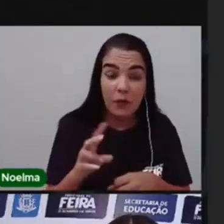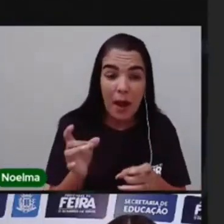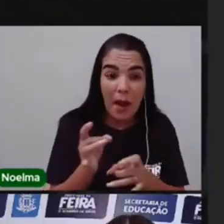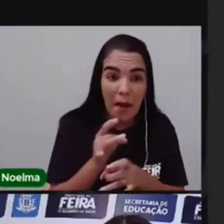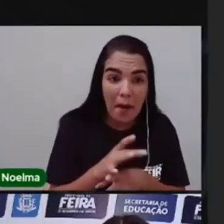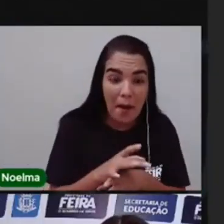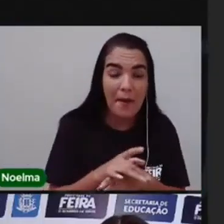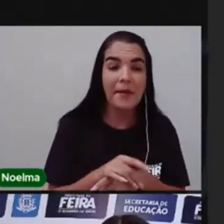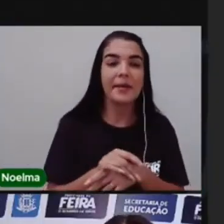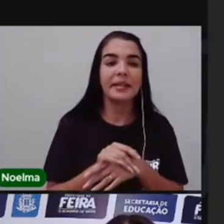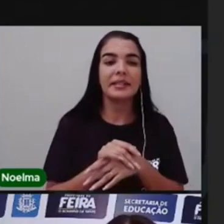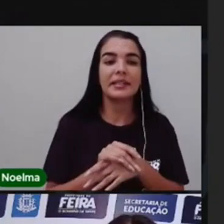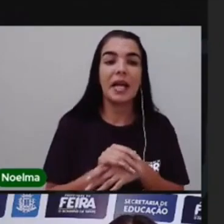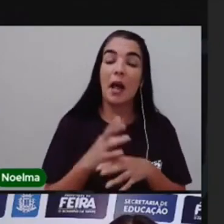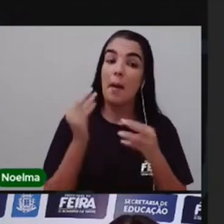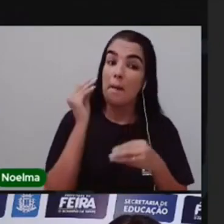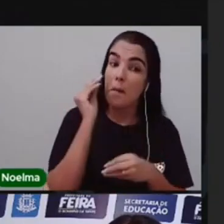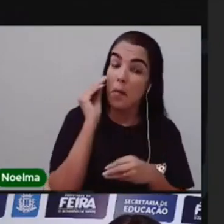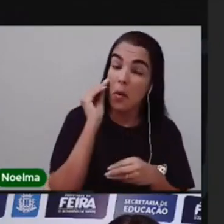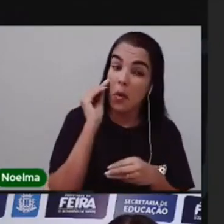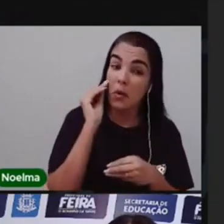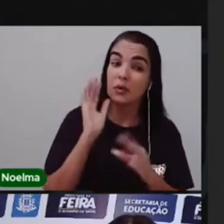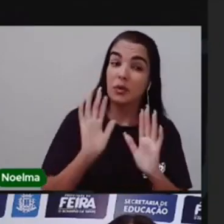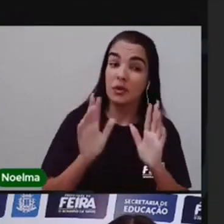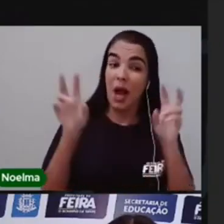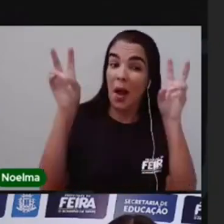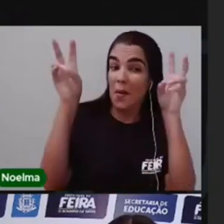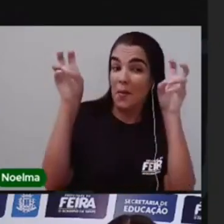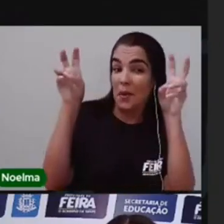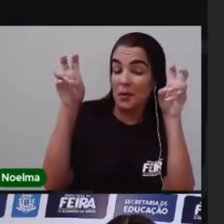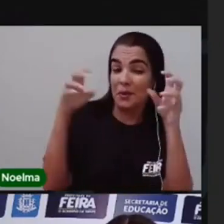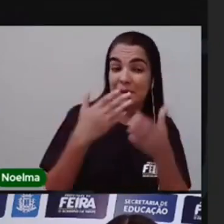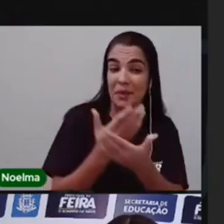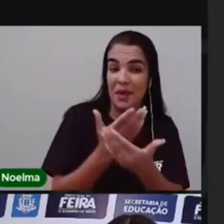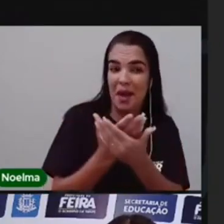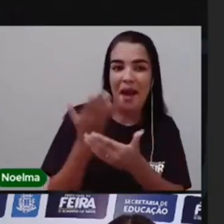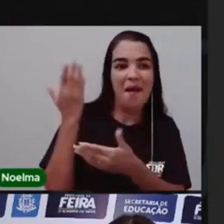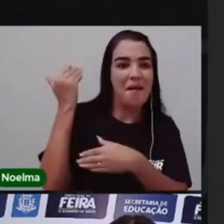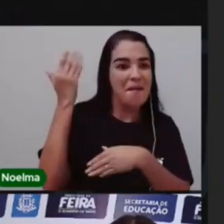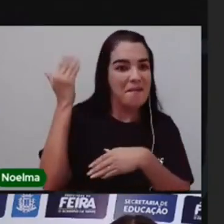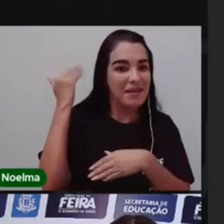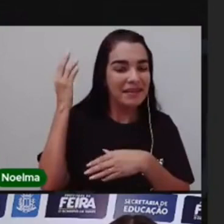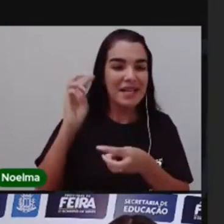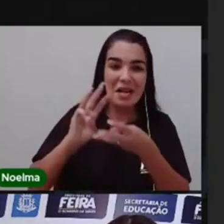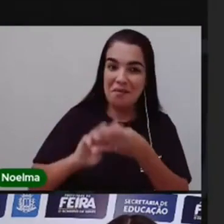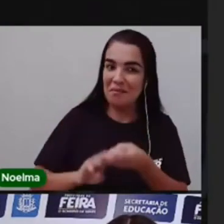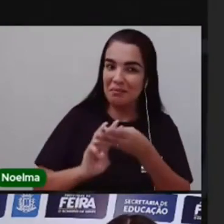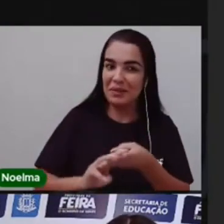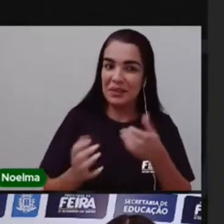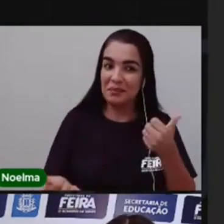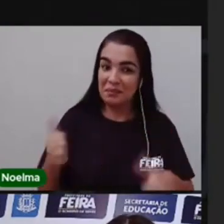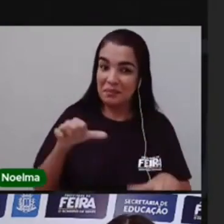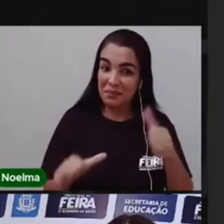ver ressalta um assunto que a gente já tem trabalhado, que a gente trabalhou na aula anterior de Matemática e Ciências da